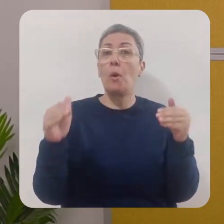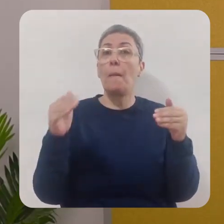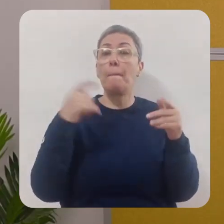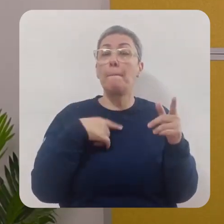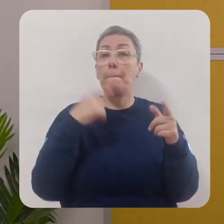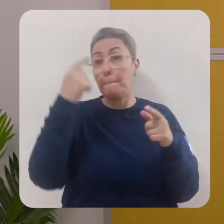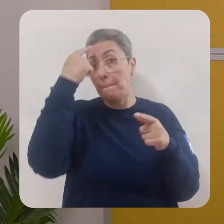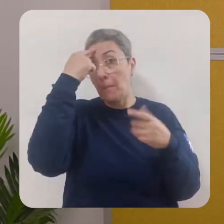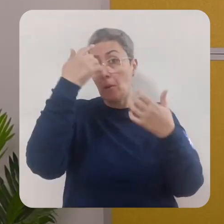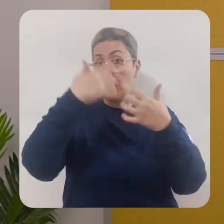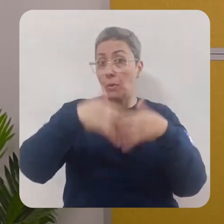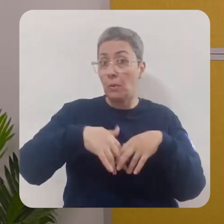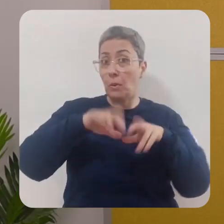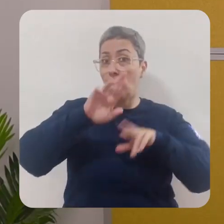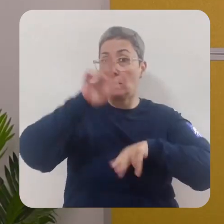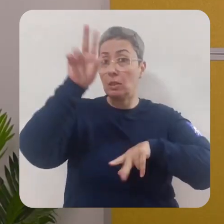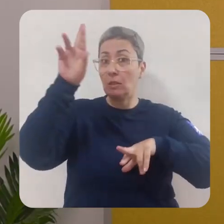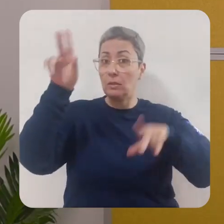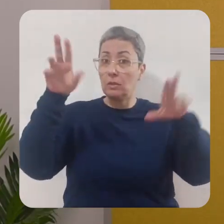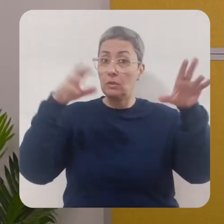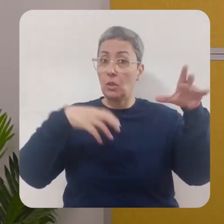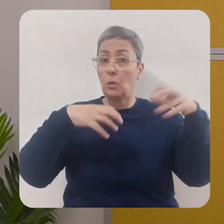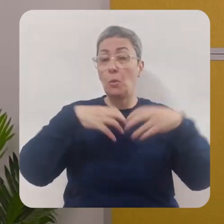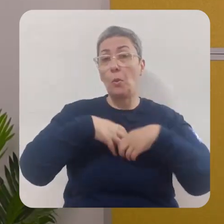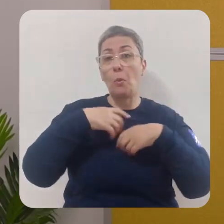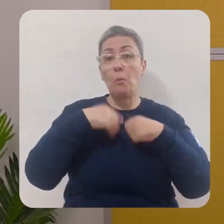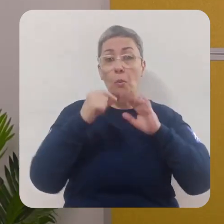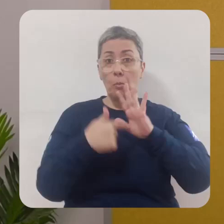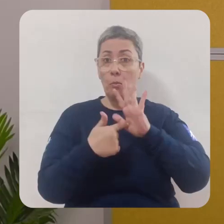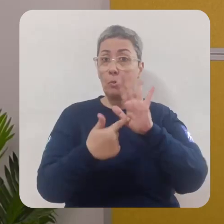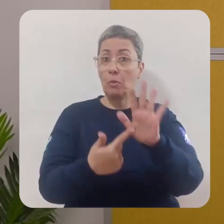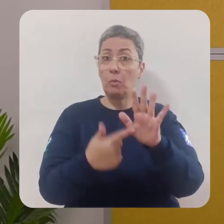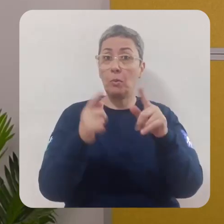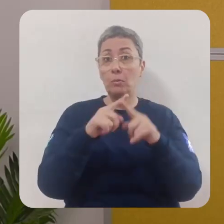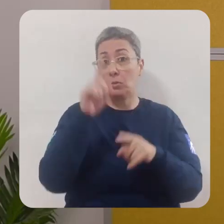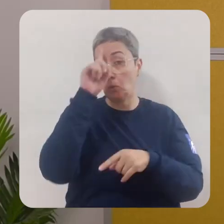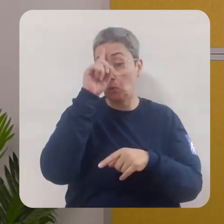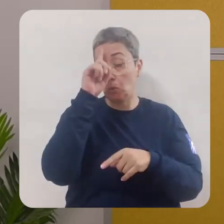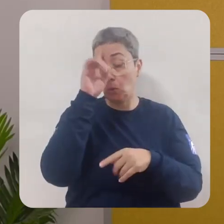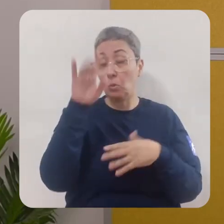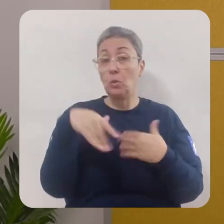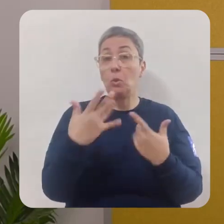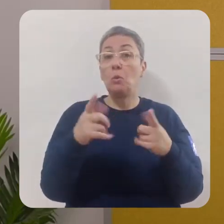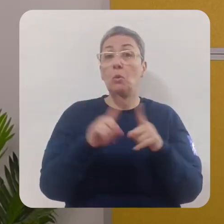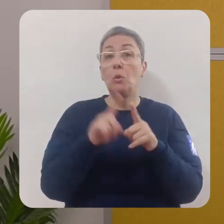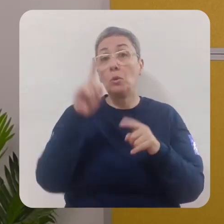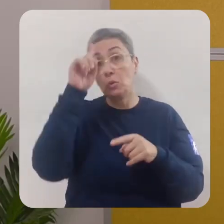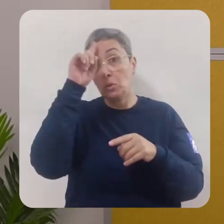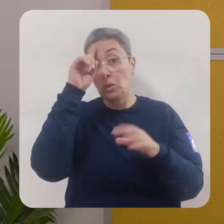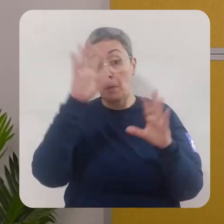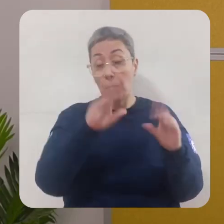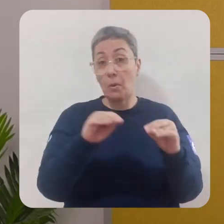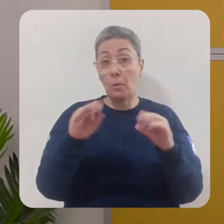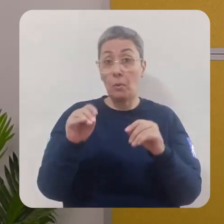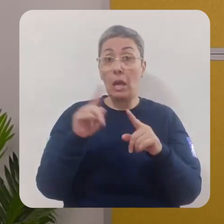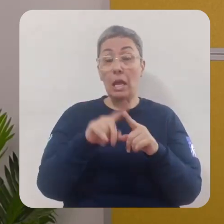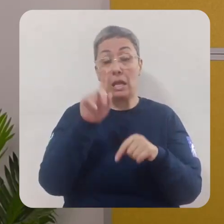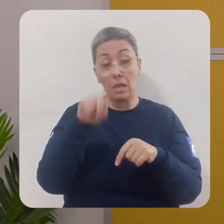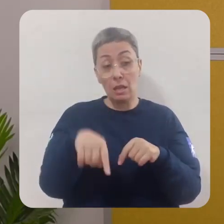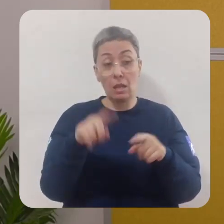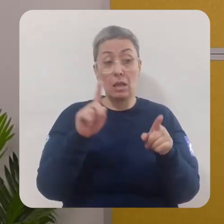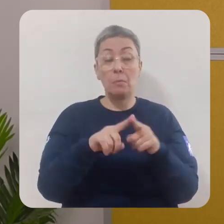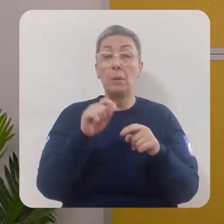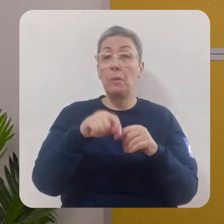né, pensando nas diferentes formas como eu apresentei na nossa rotina, numa rotina concreta,